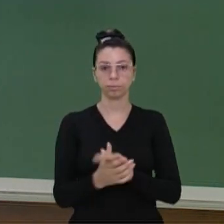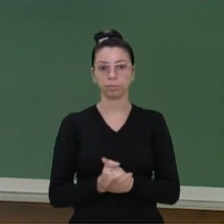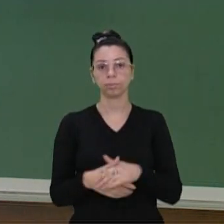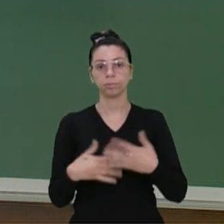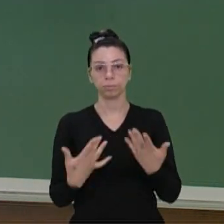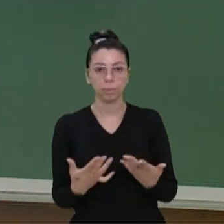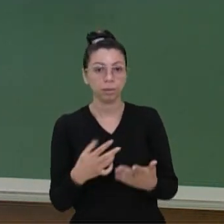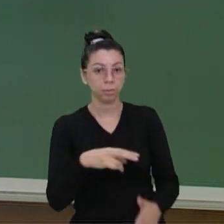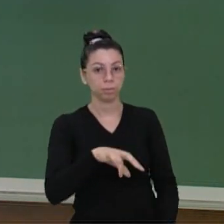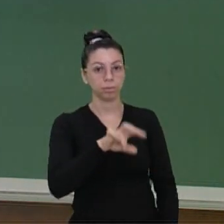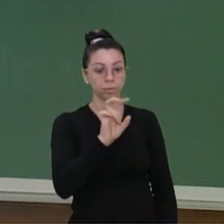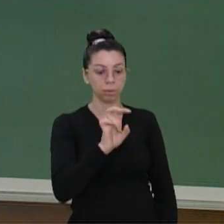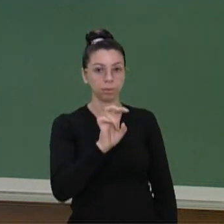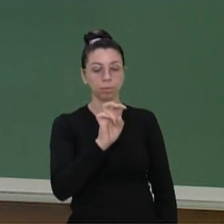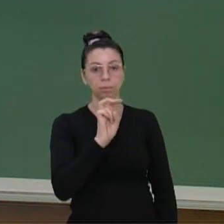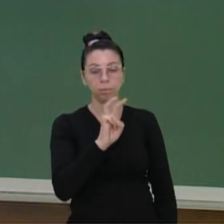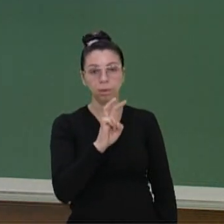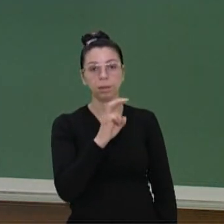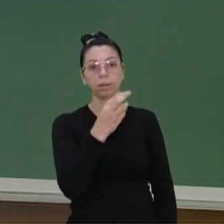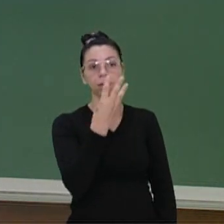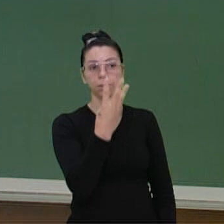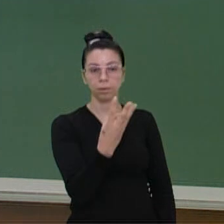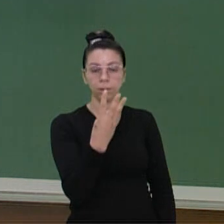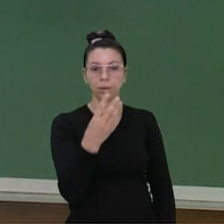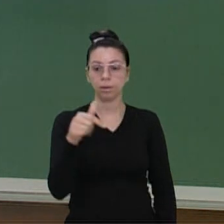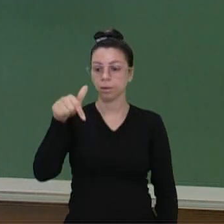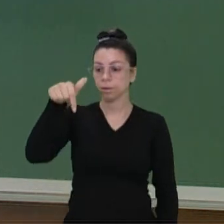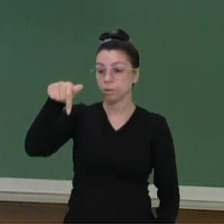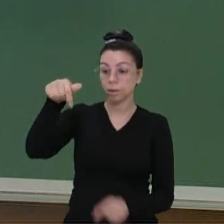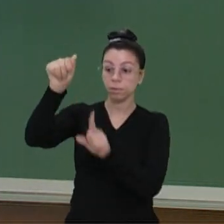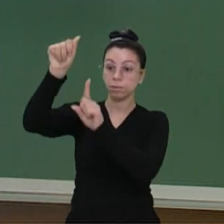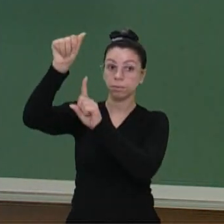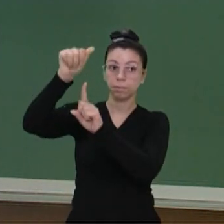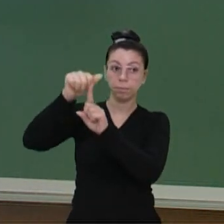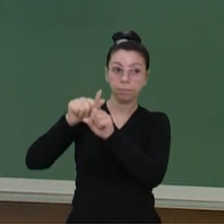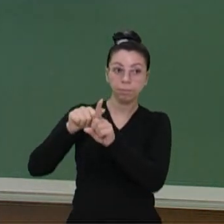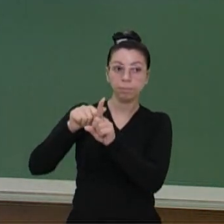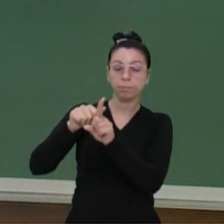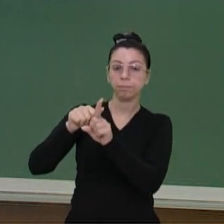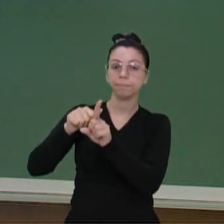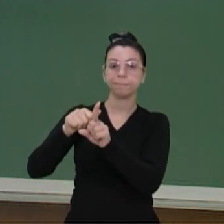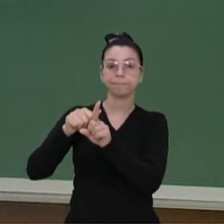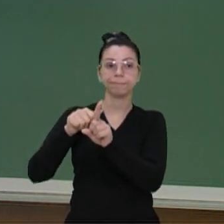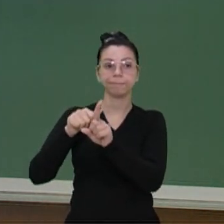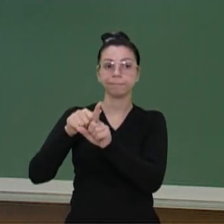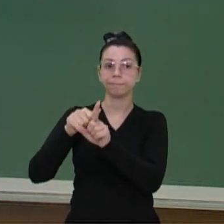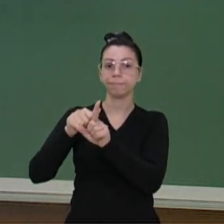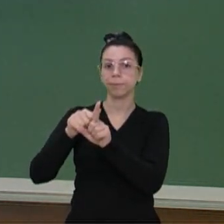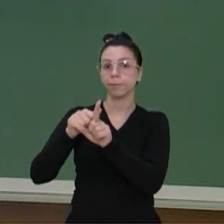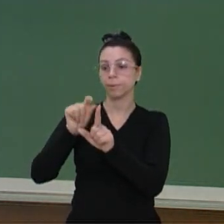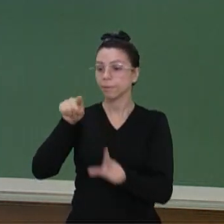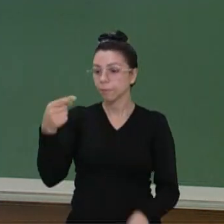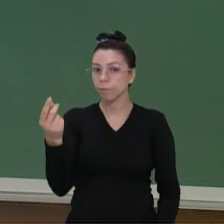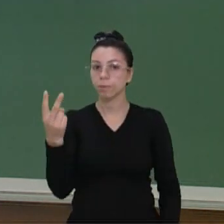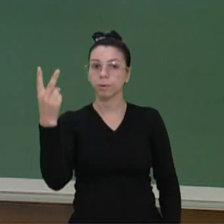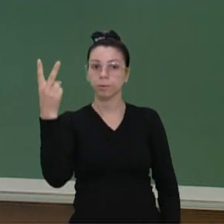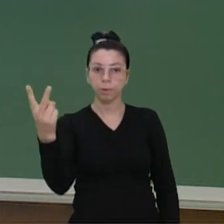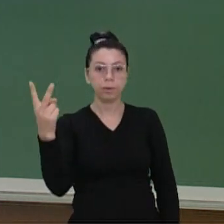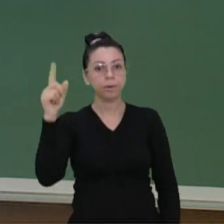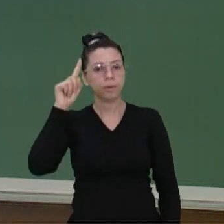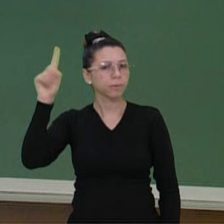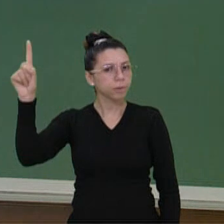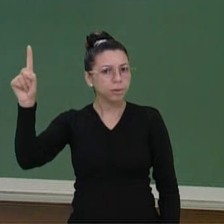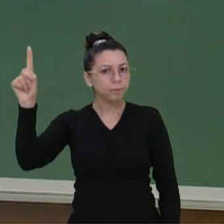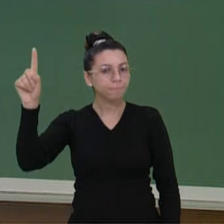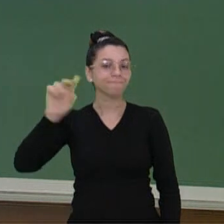53 anos, 7 meses... Aí você fala, são 7 meses e 2